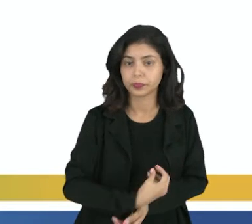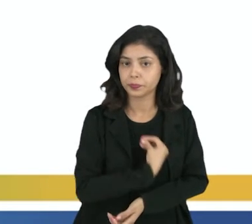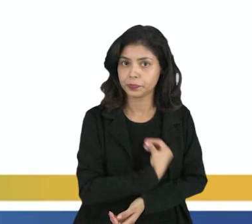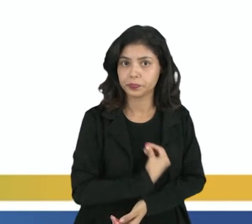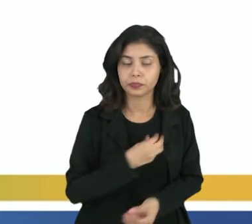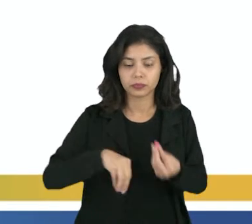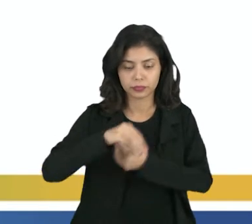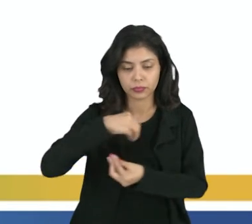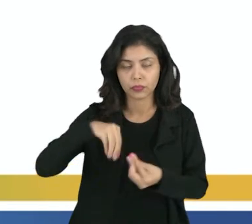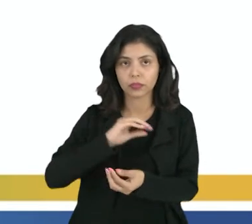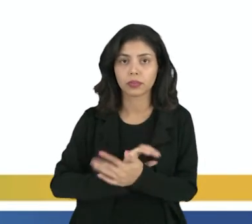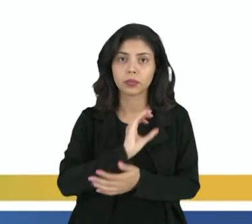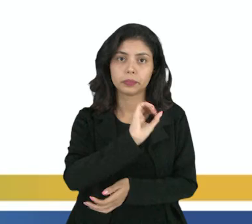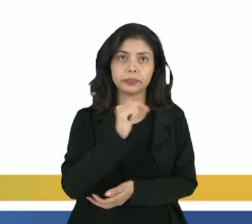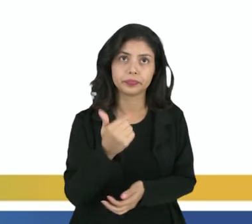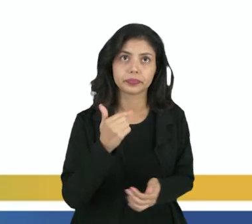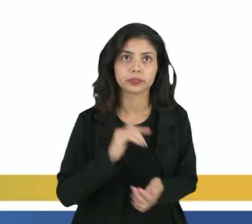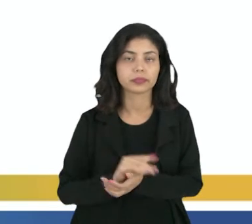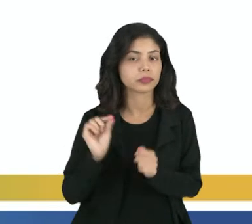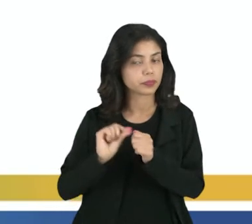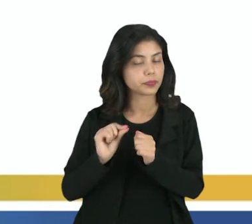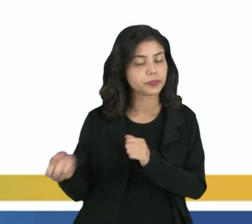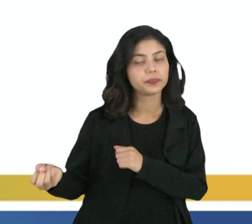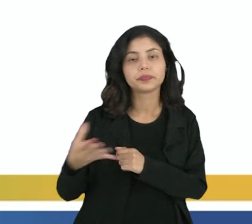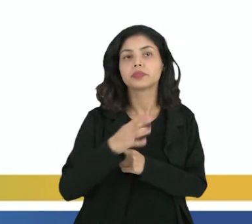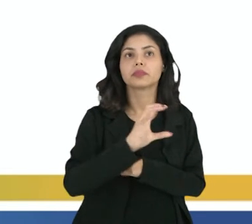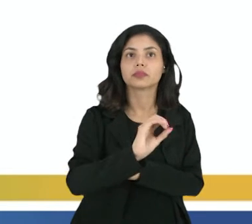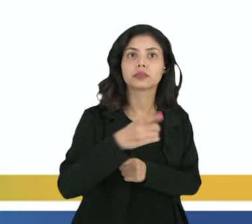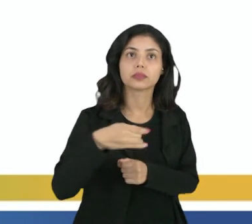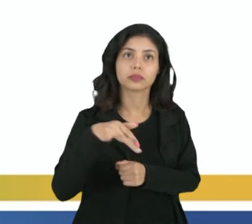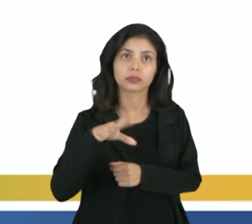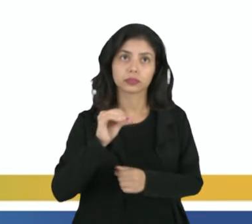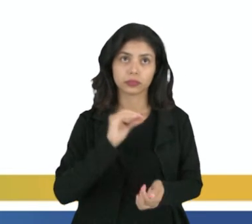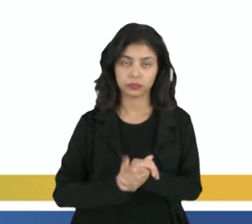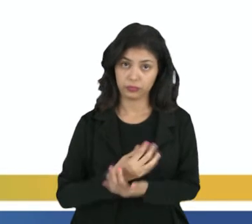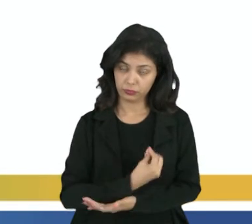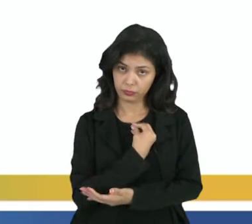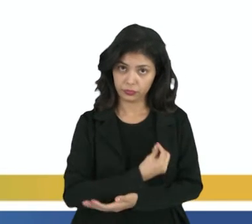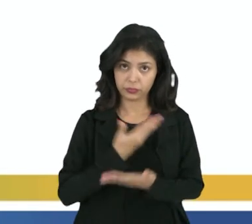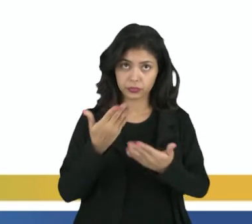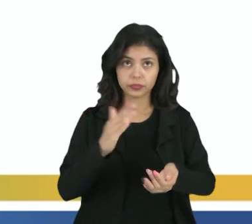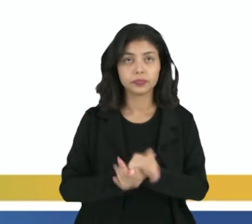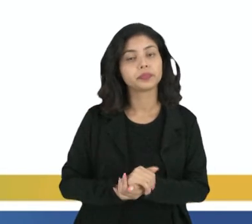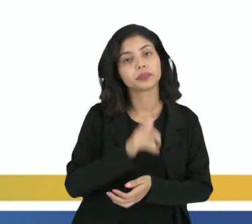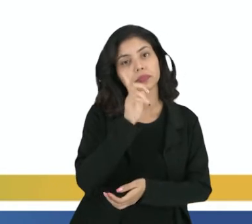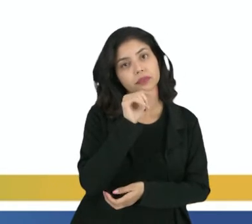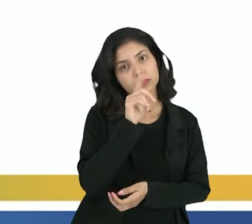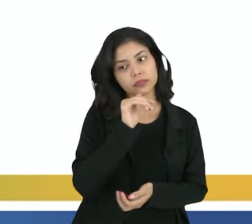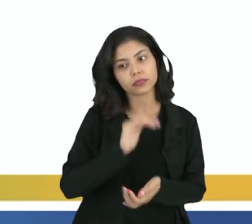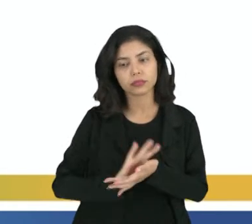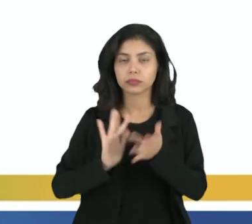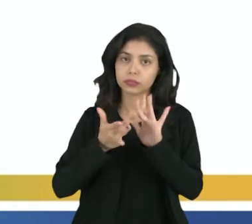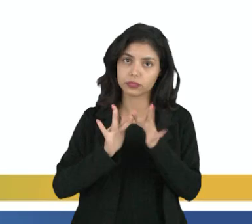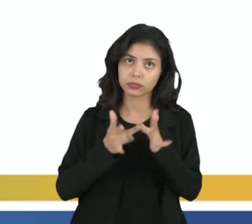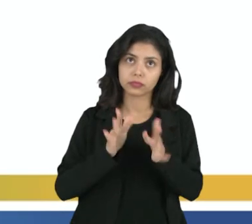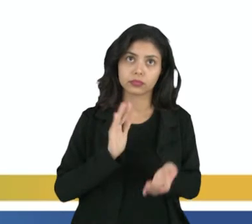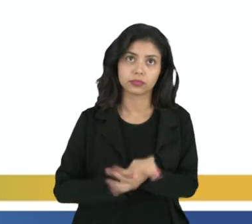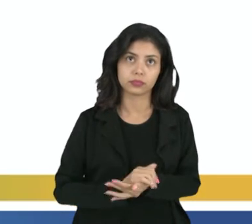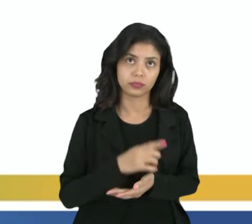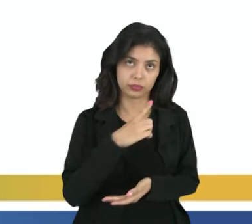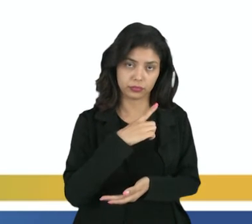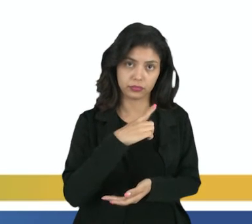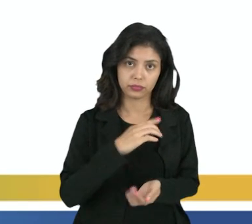nitrogênio reagindo oxigênio formando o óxido que na presença da água quando ele contato